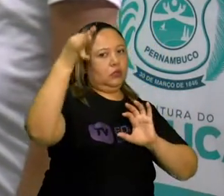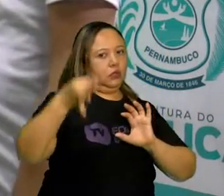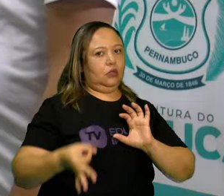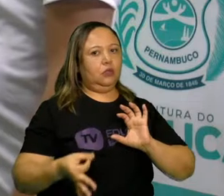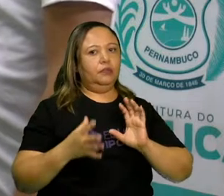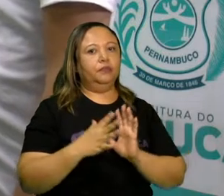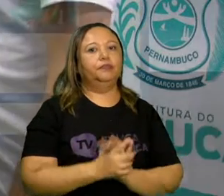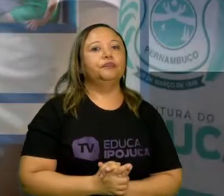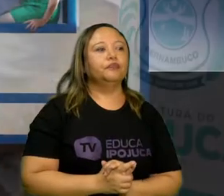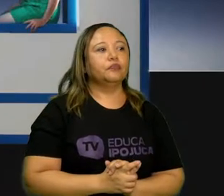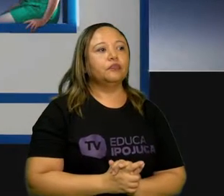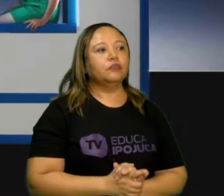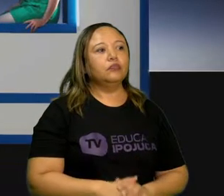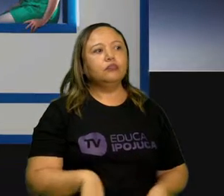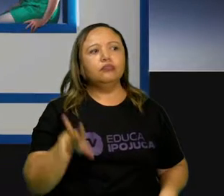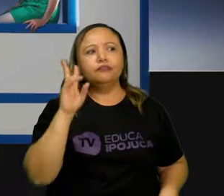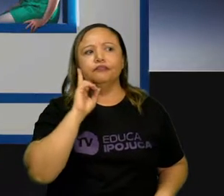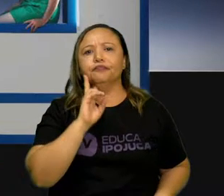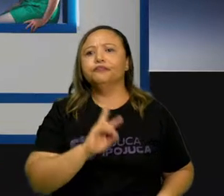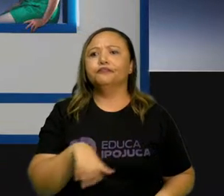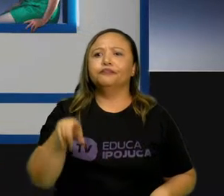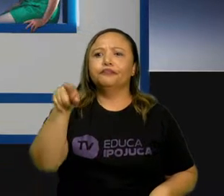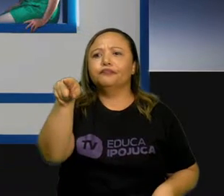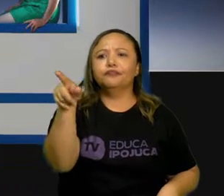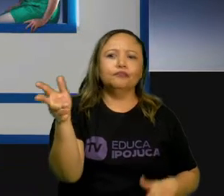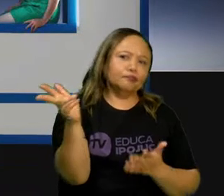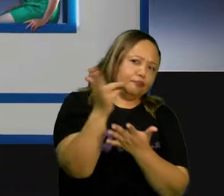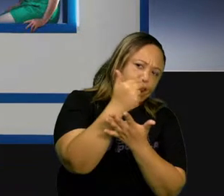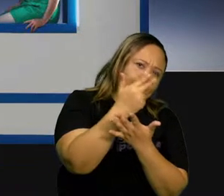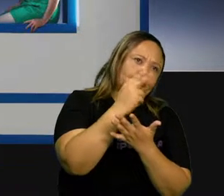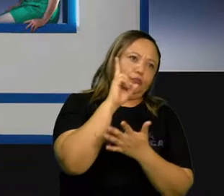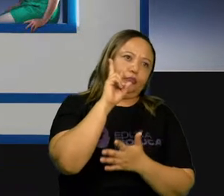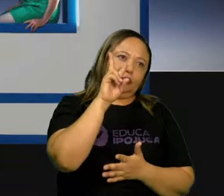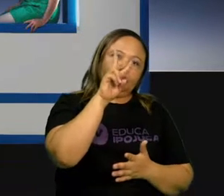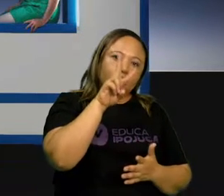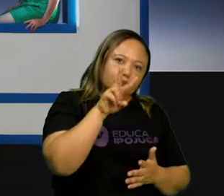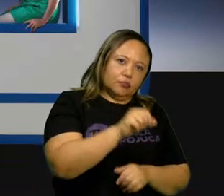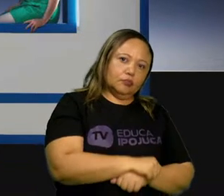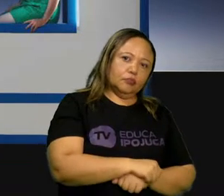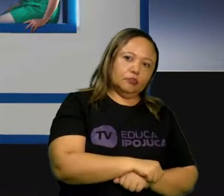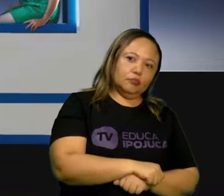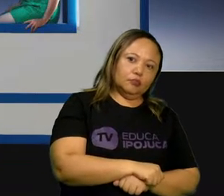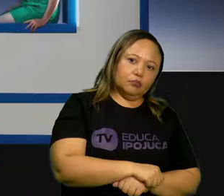e o que será que ele está vendo veja está assim